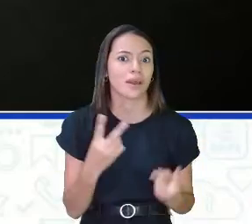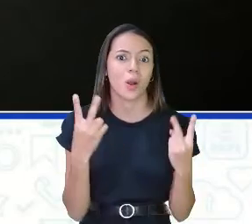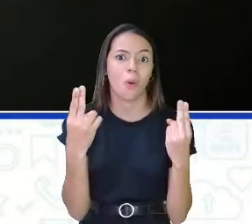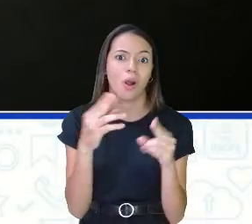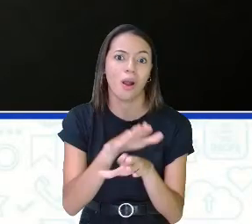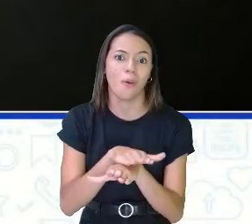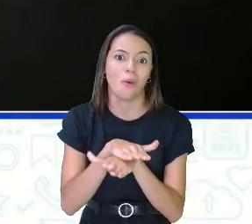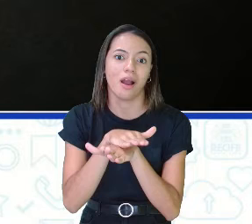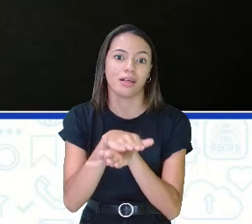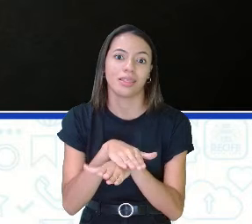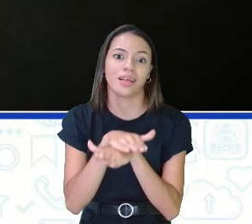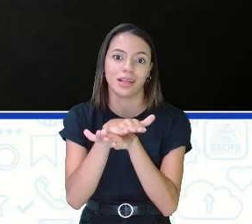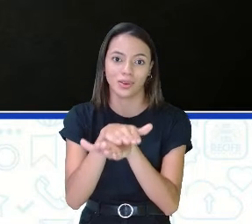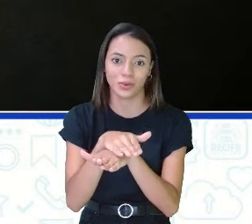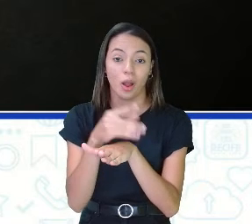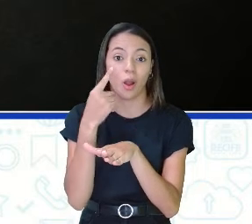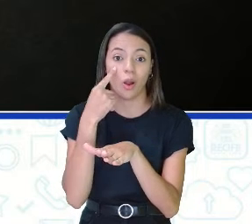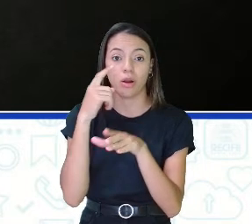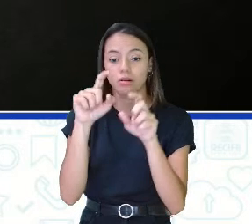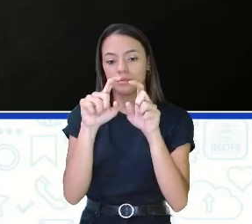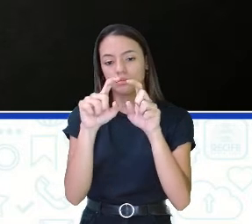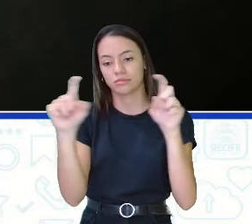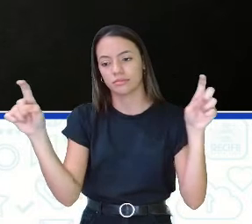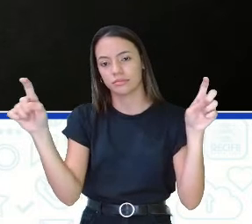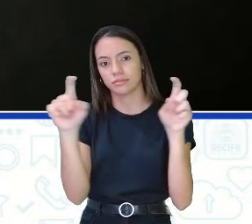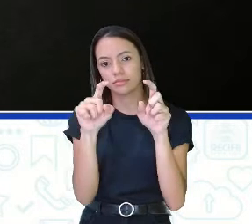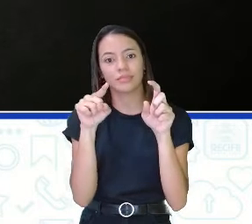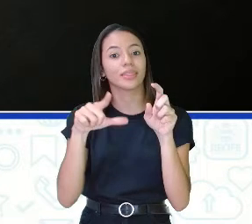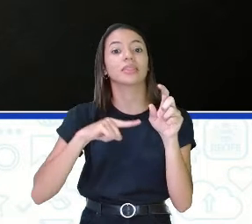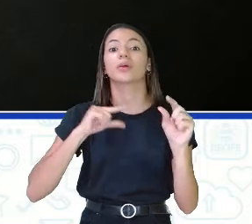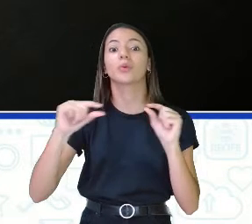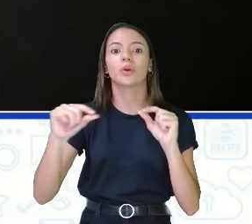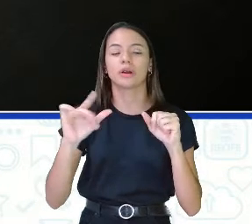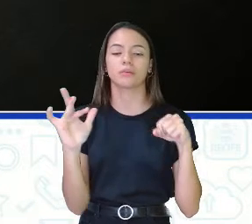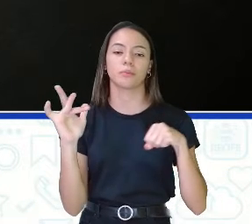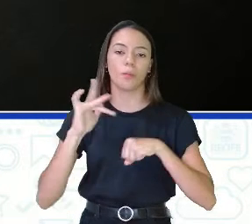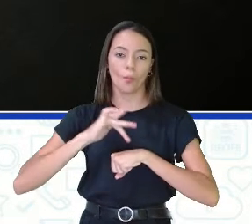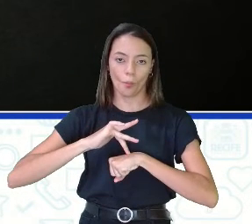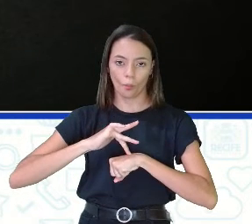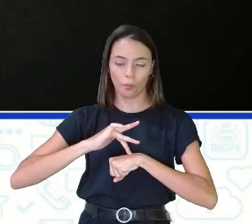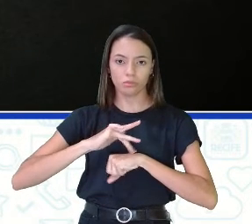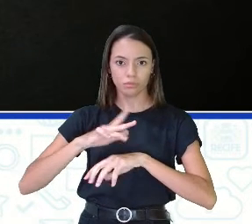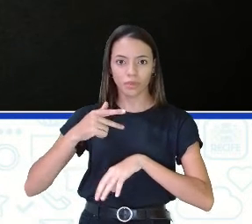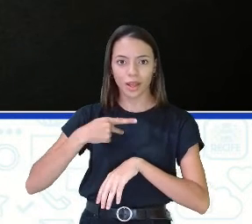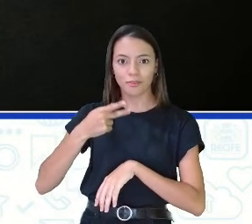A própria construção da frase, ela traz a ironia, porque eu não quero dizer que ele é